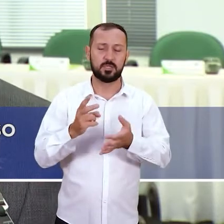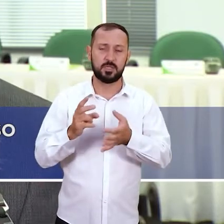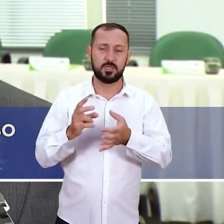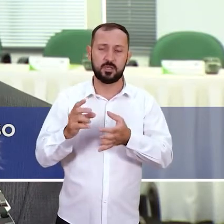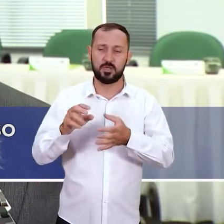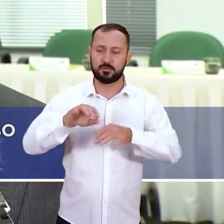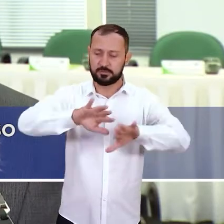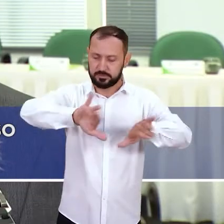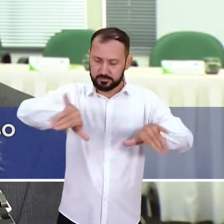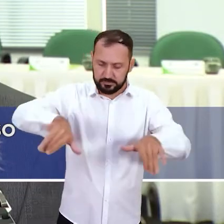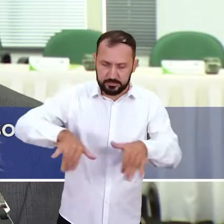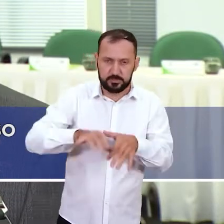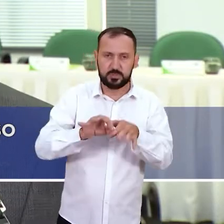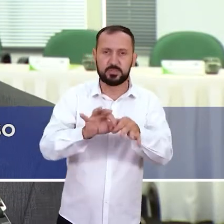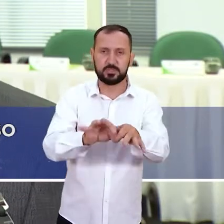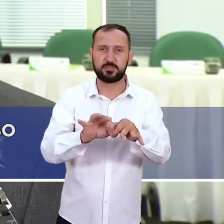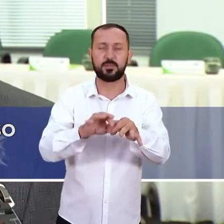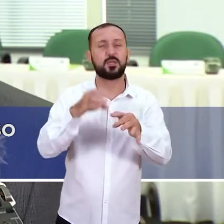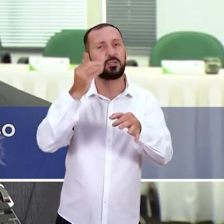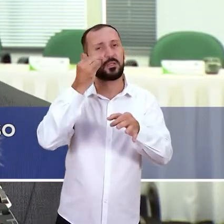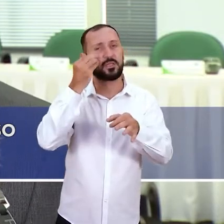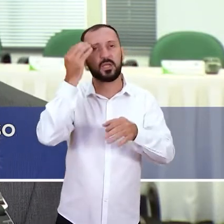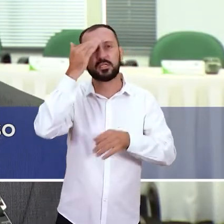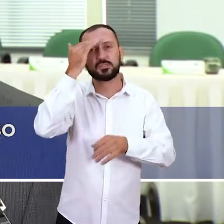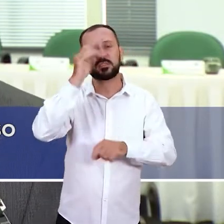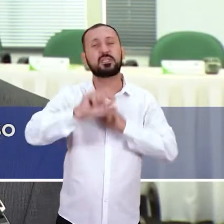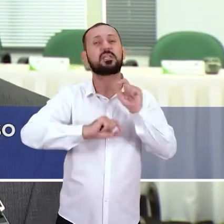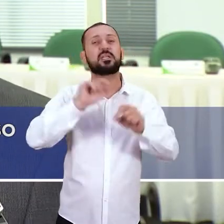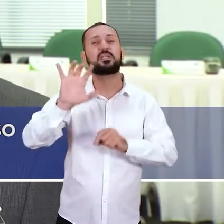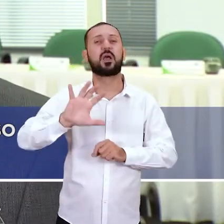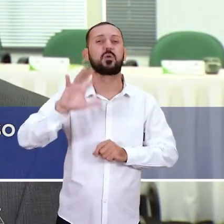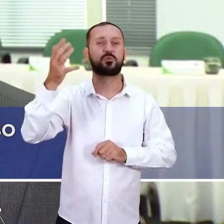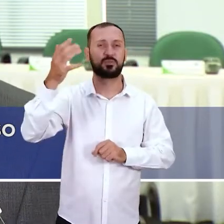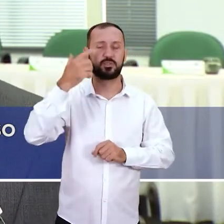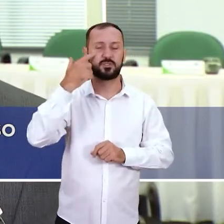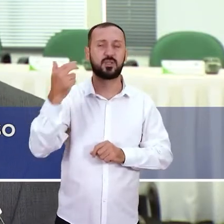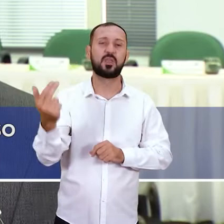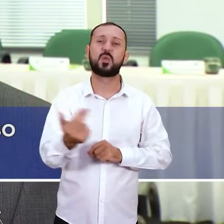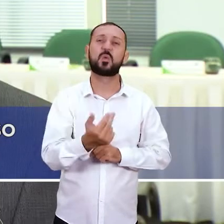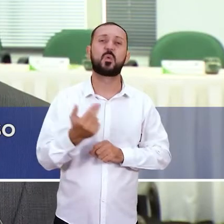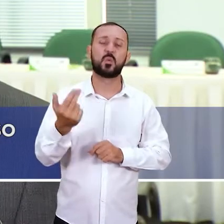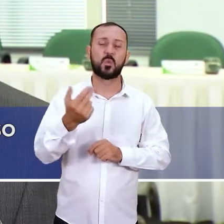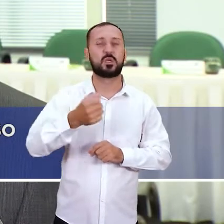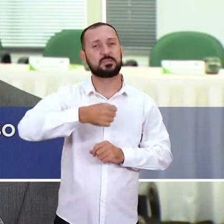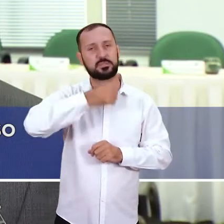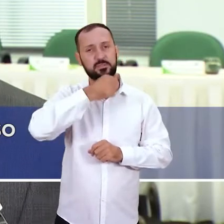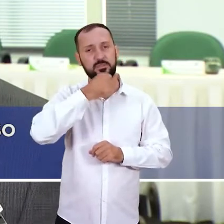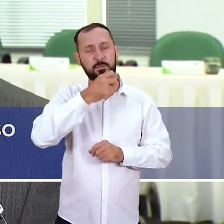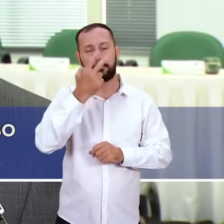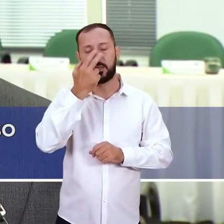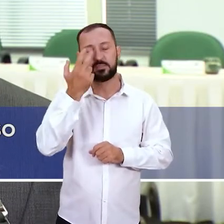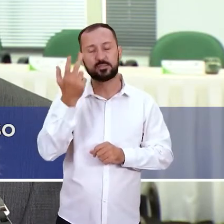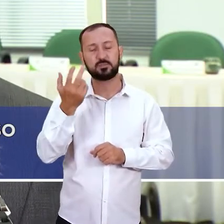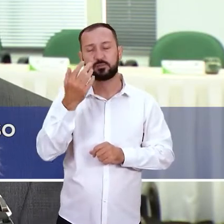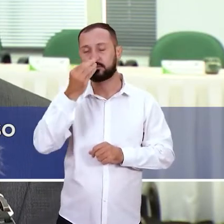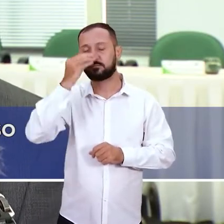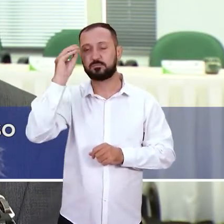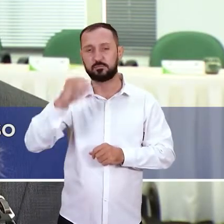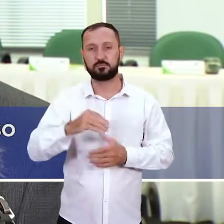centre forças para tentar resolver, para tentar entender o que está acontecendo e o como esses idosos estão